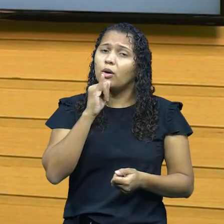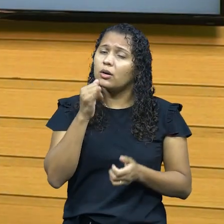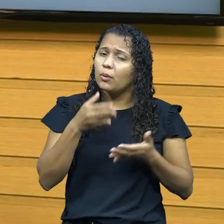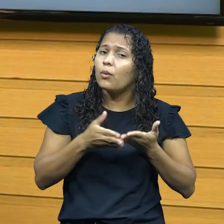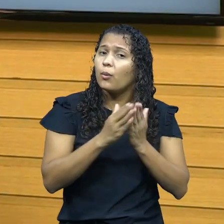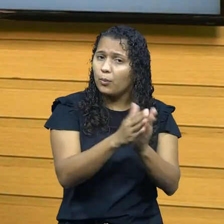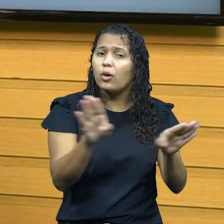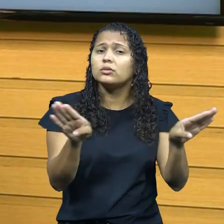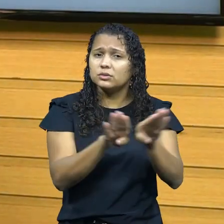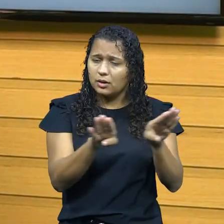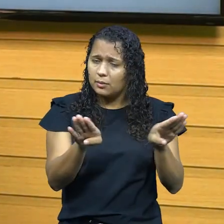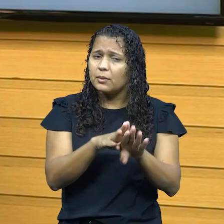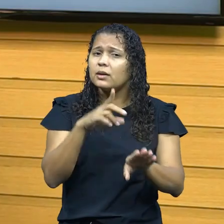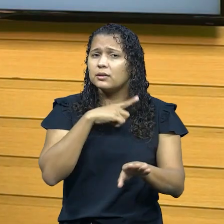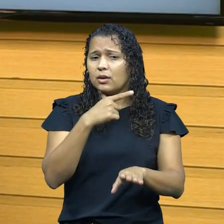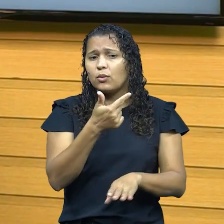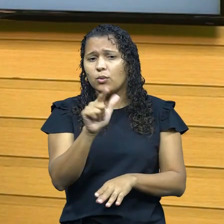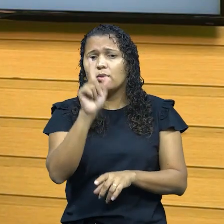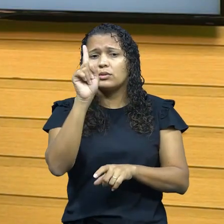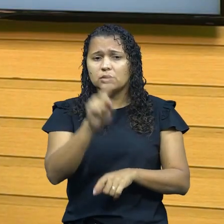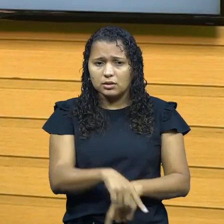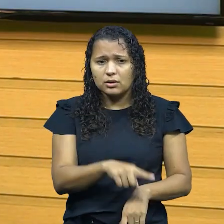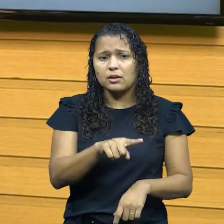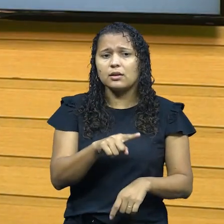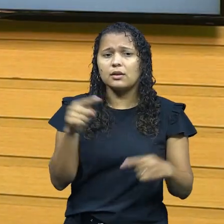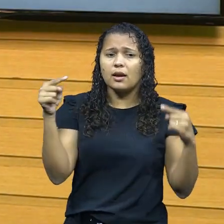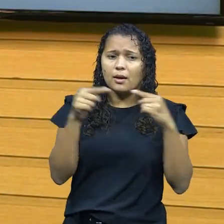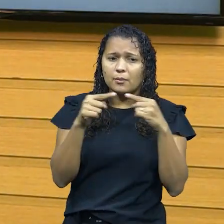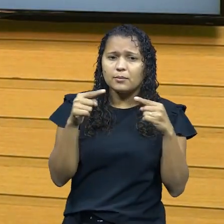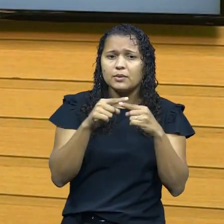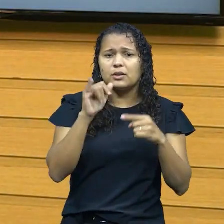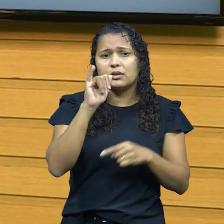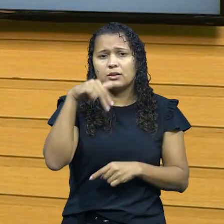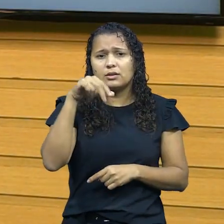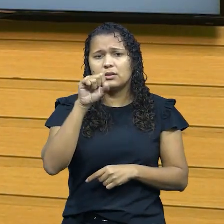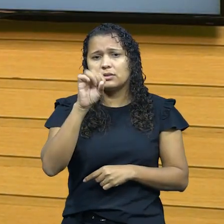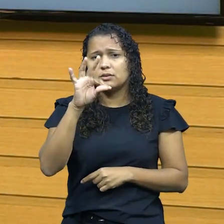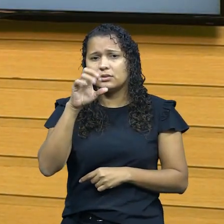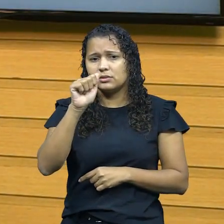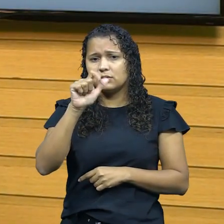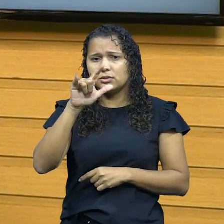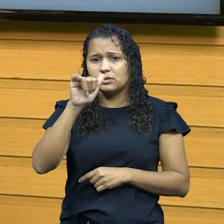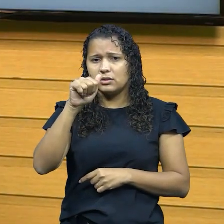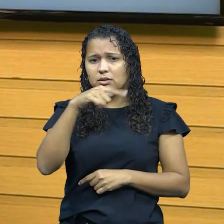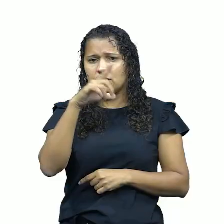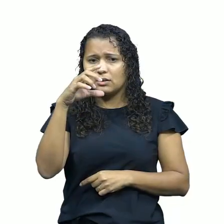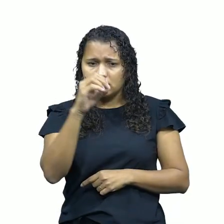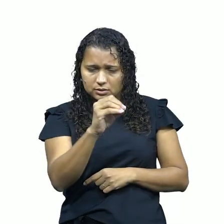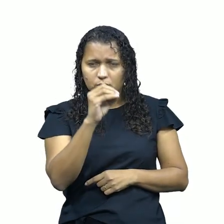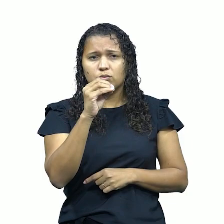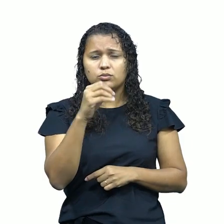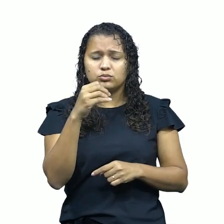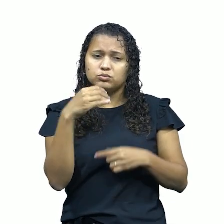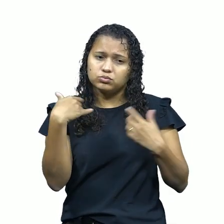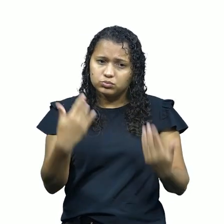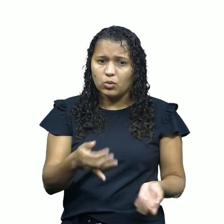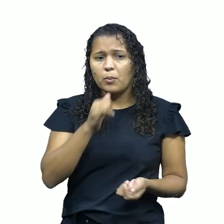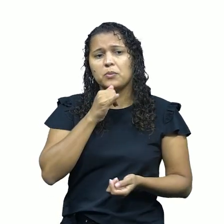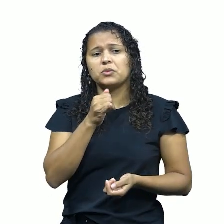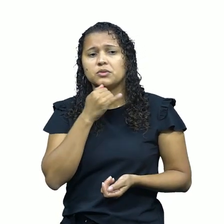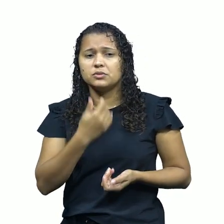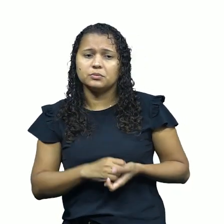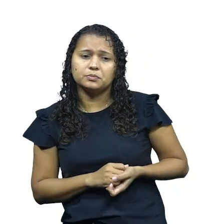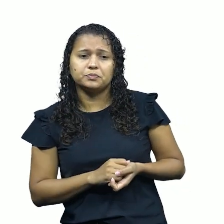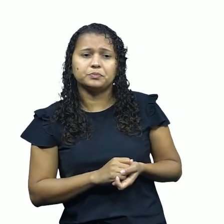eles também têm uma outra divisão, que é a divisão por instalações, os tipos de instalações portuárias. Então aqui a gente está